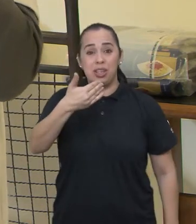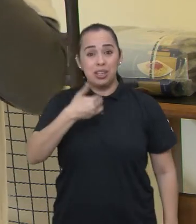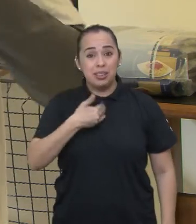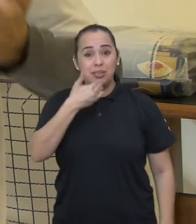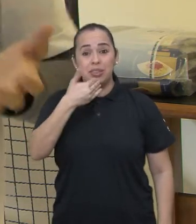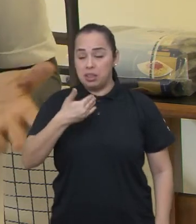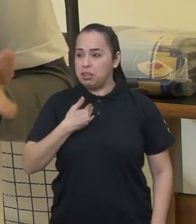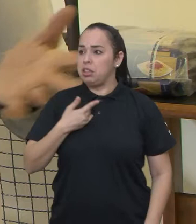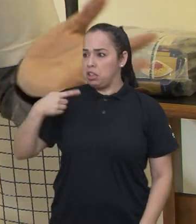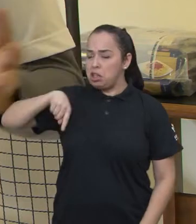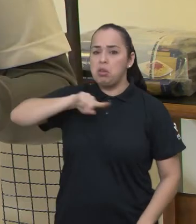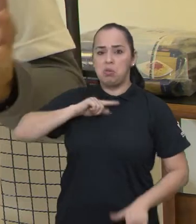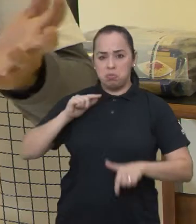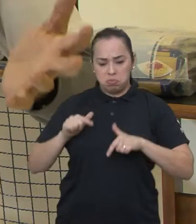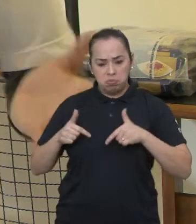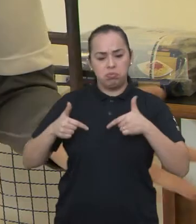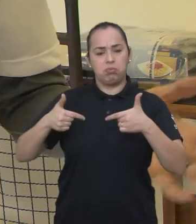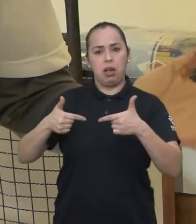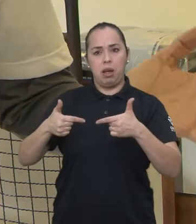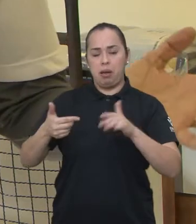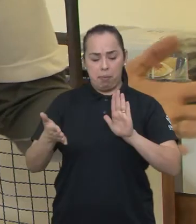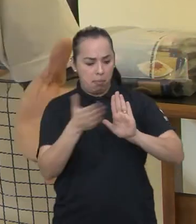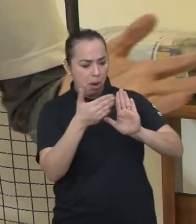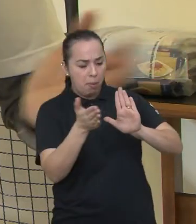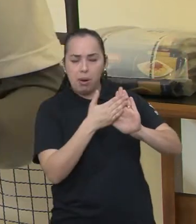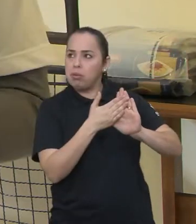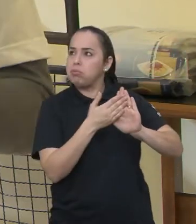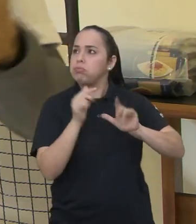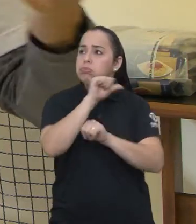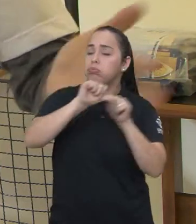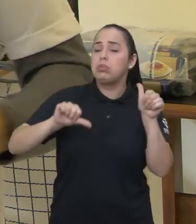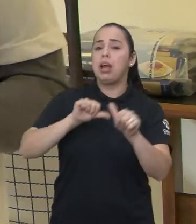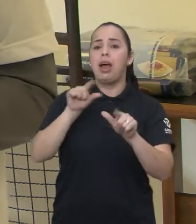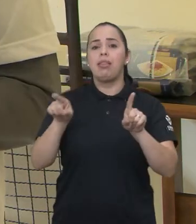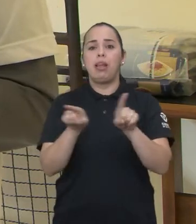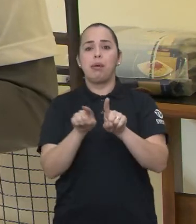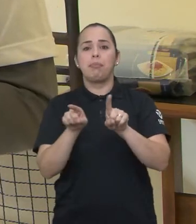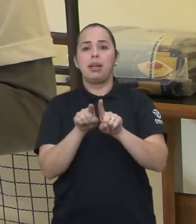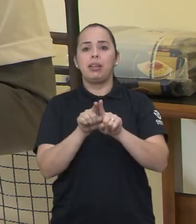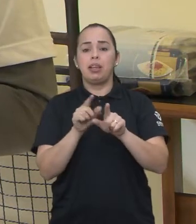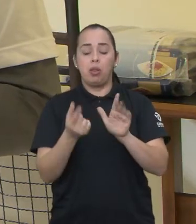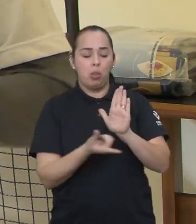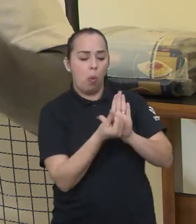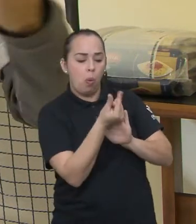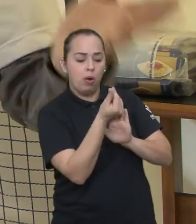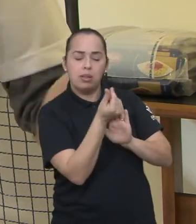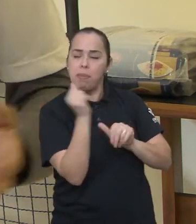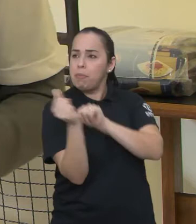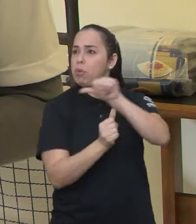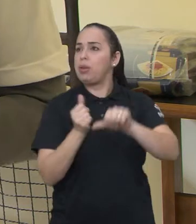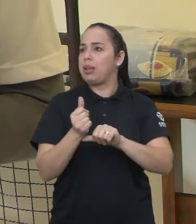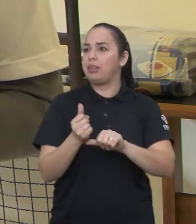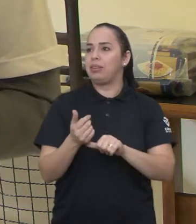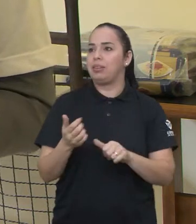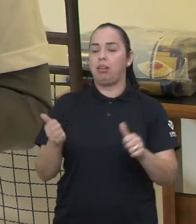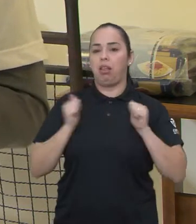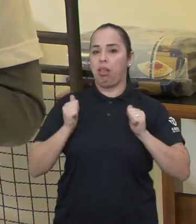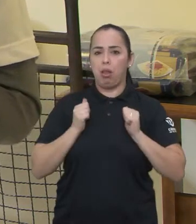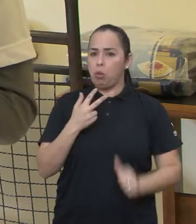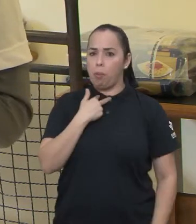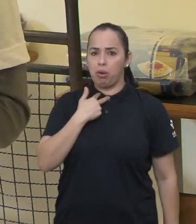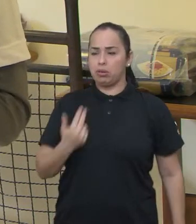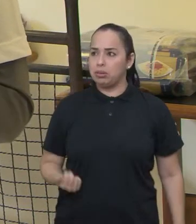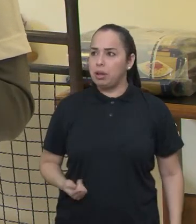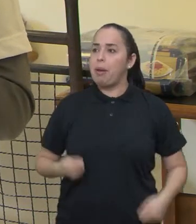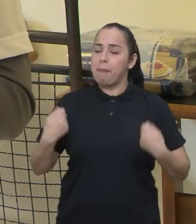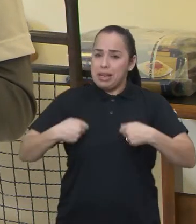pessoas realmente e a luta e provocou mudanças no orçamento na parte social enfim não